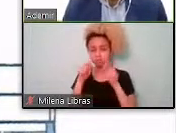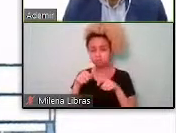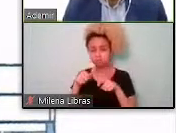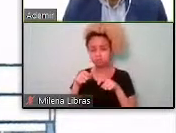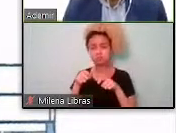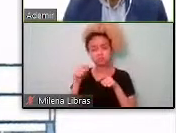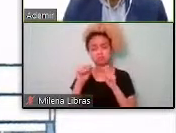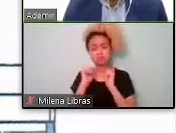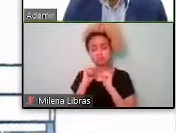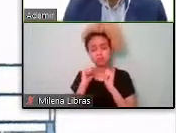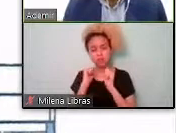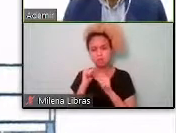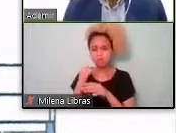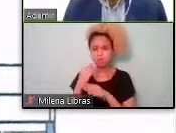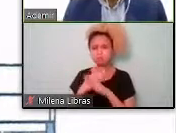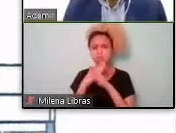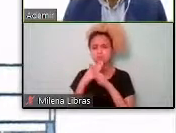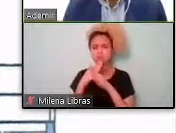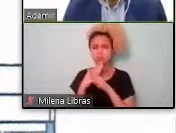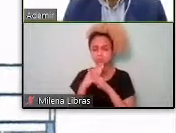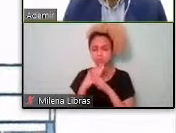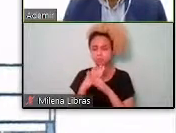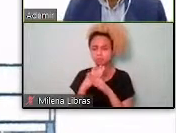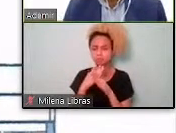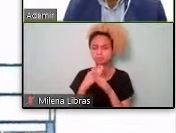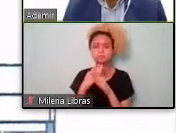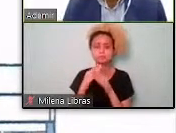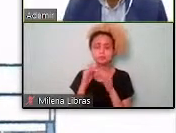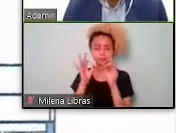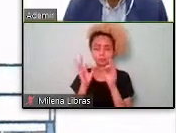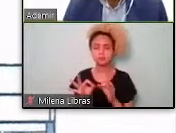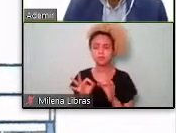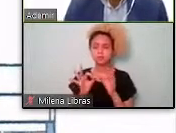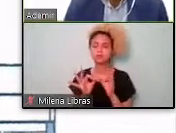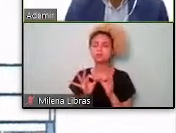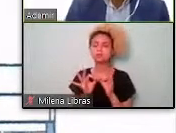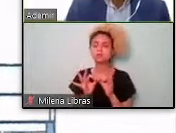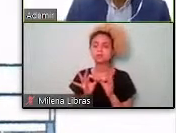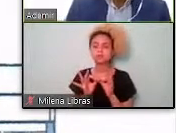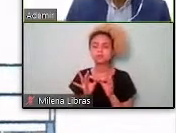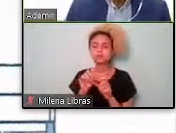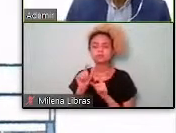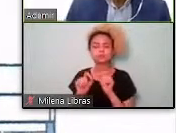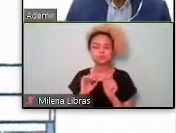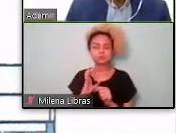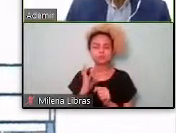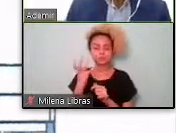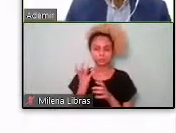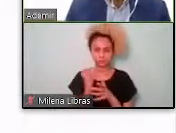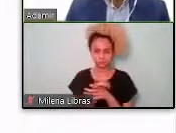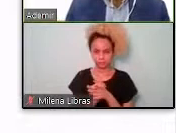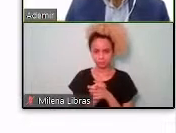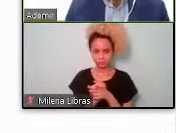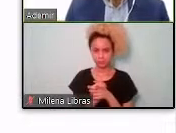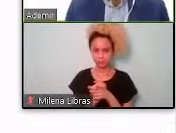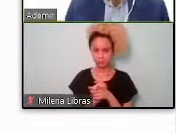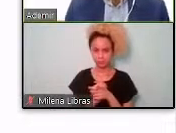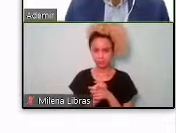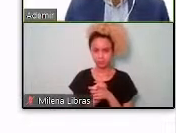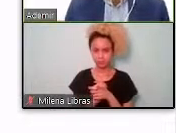para poder identificá-los corretamente, esses sintomas.